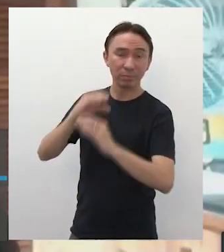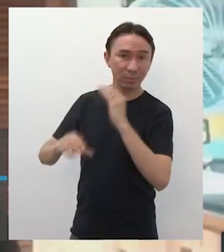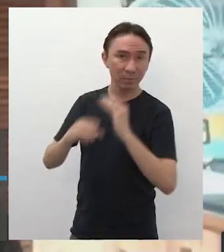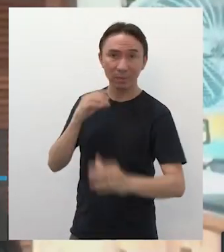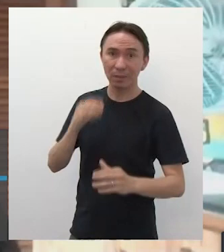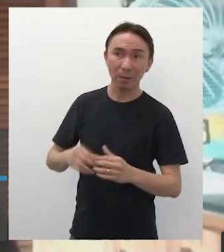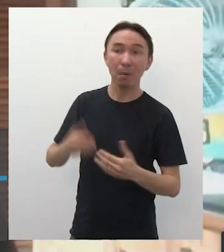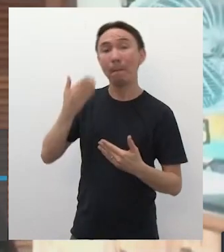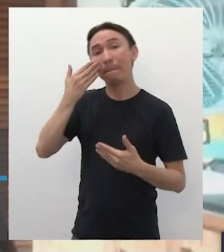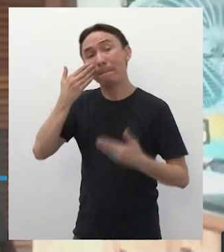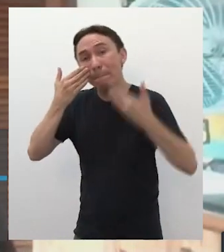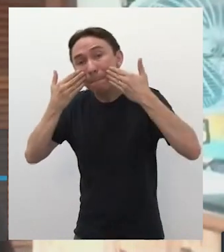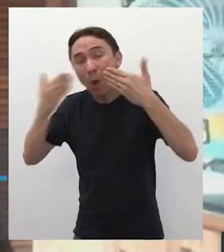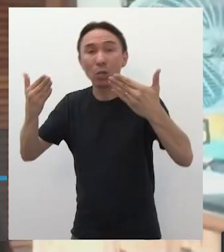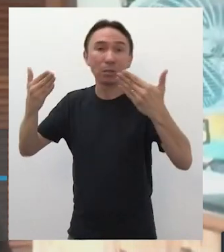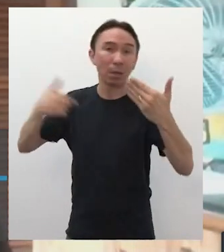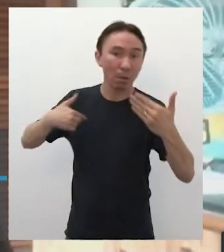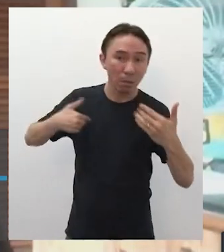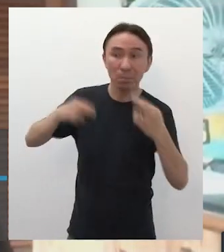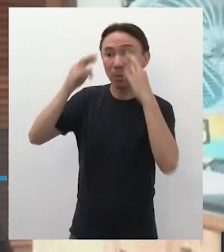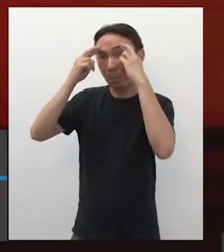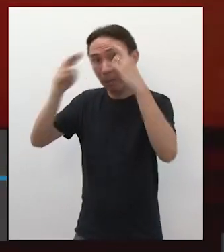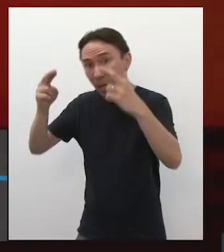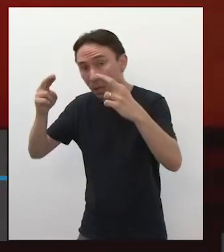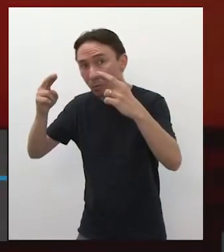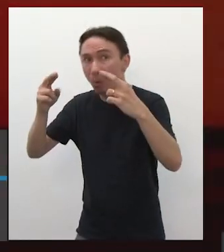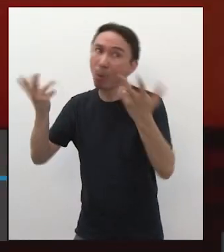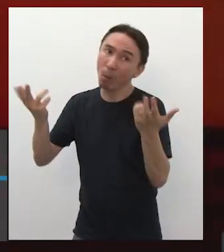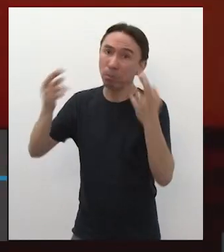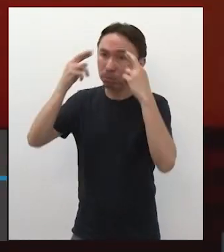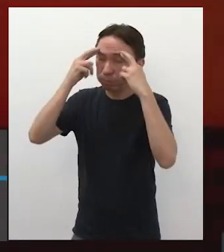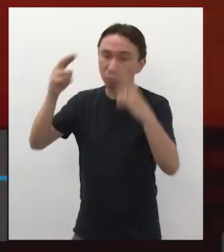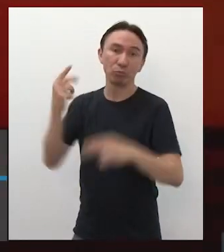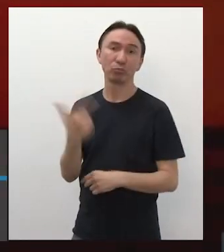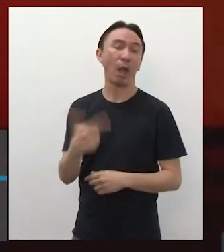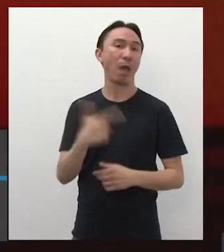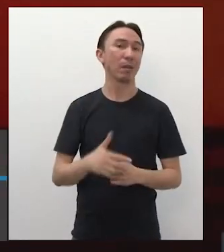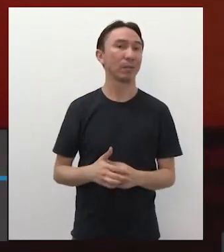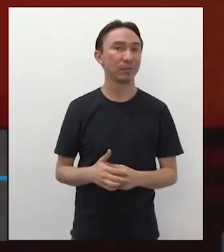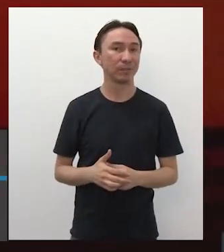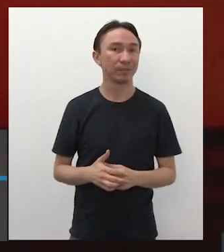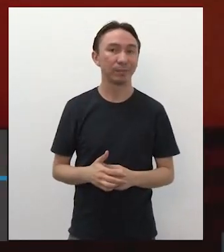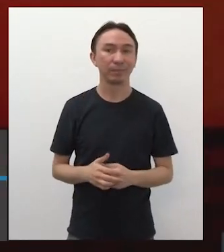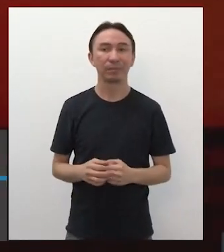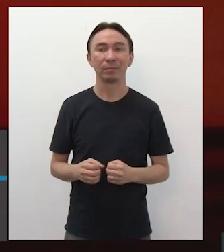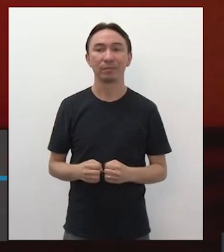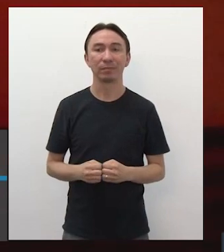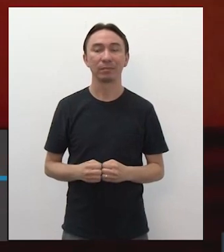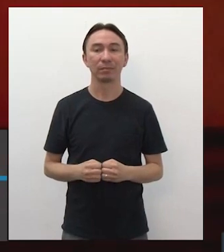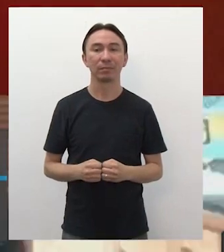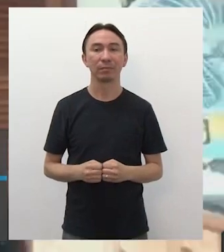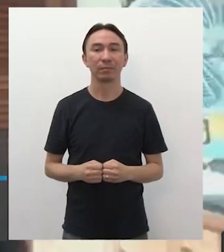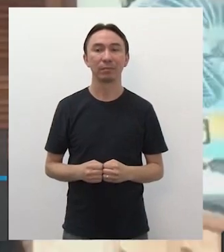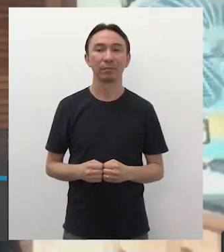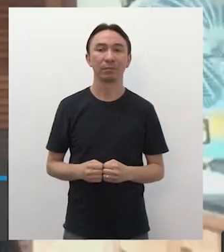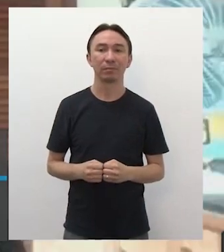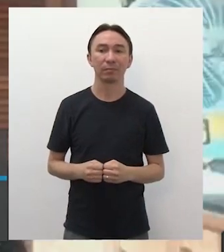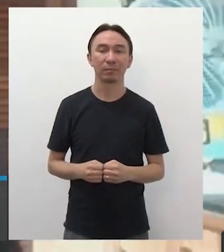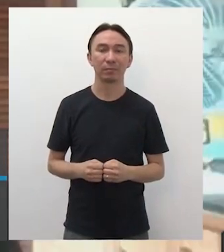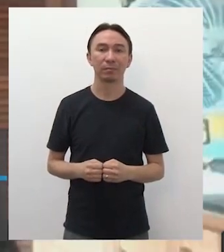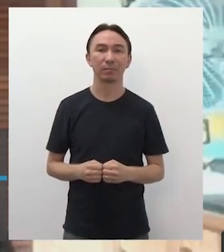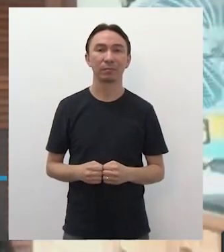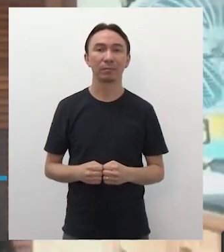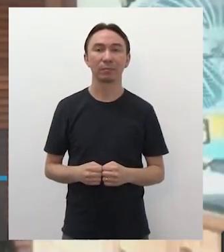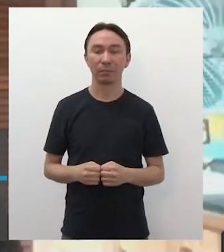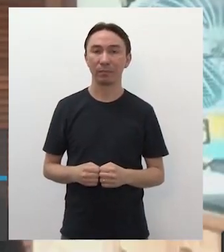aquela situação, né? E o conceito de comunicação não violenta tem tudo a ver com o